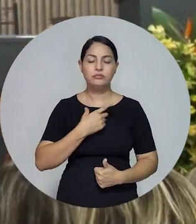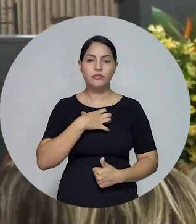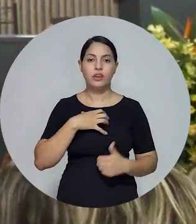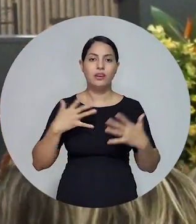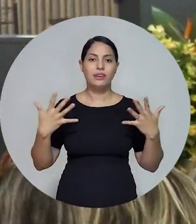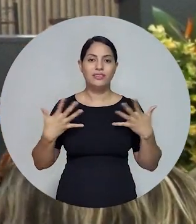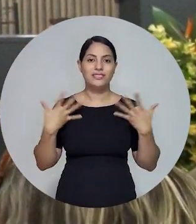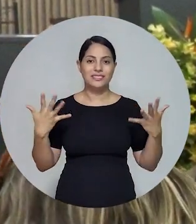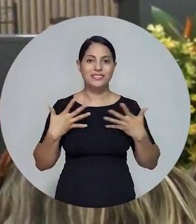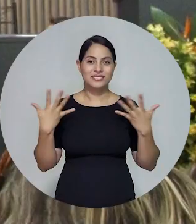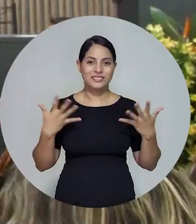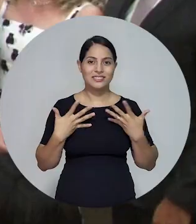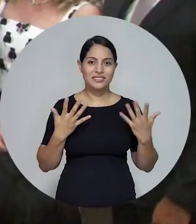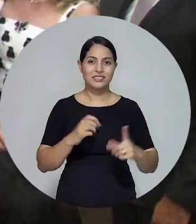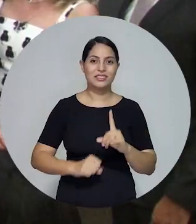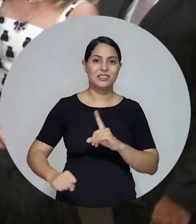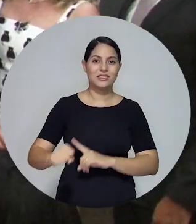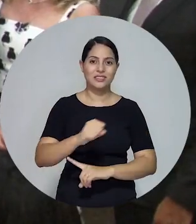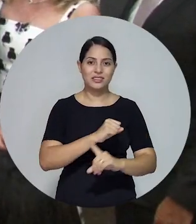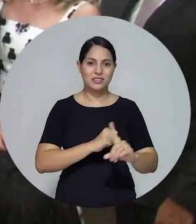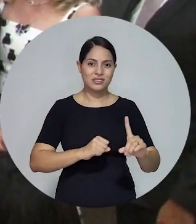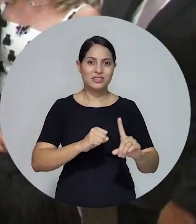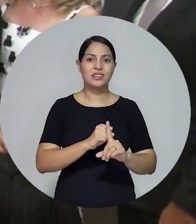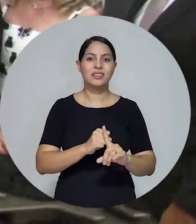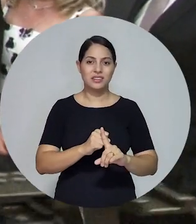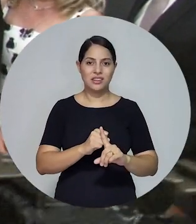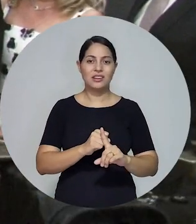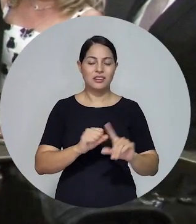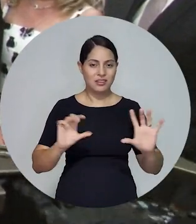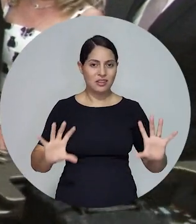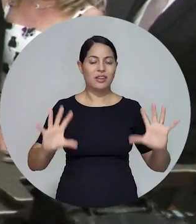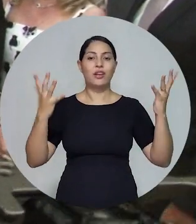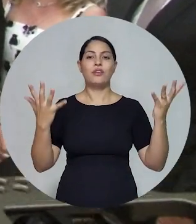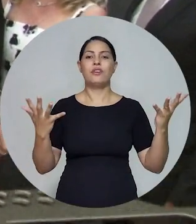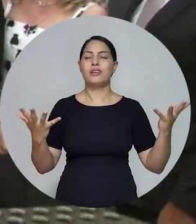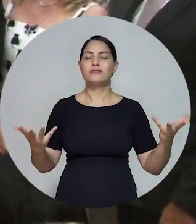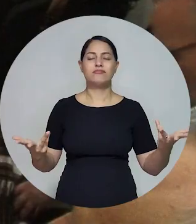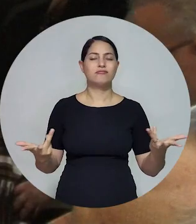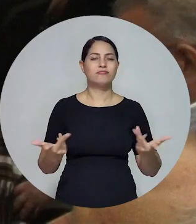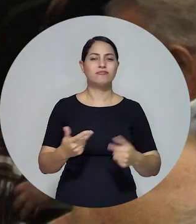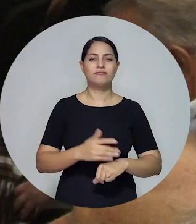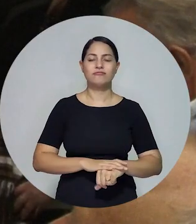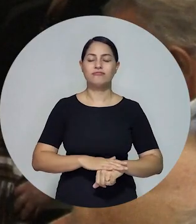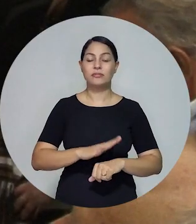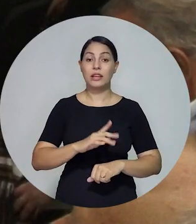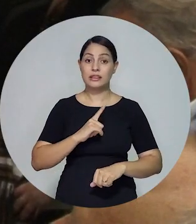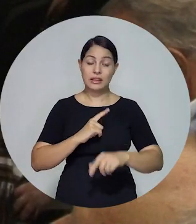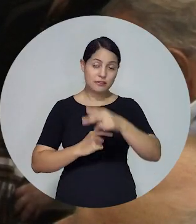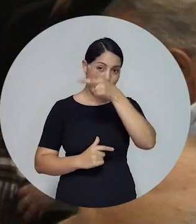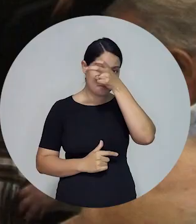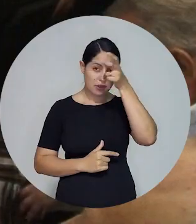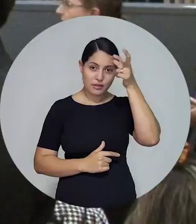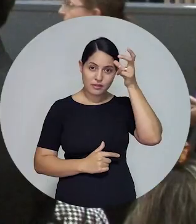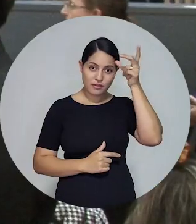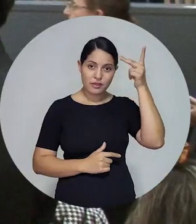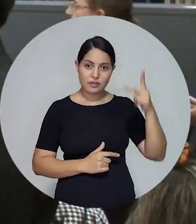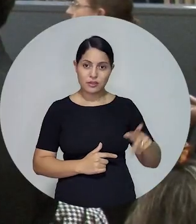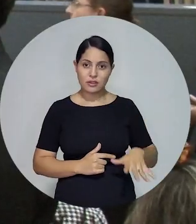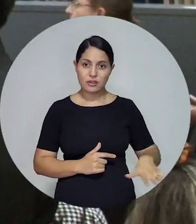noite de muita alegria e de realização para toda a advocacia, para toda a sociedade, um evento extremamente prestigiado, com o